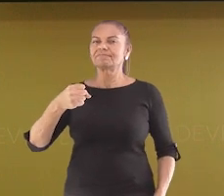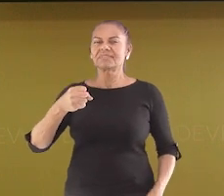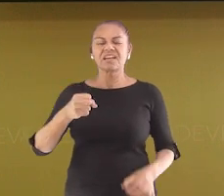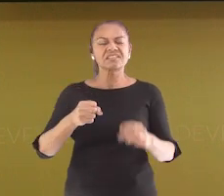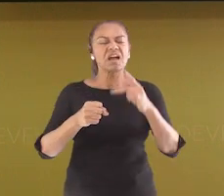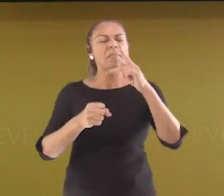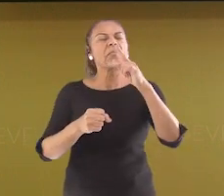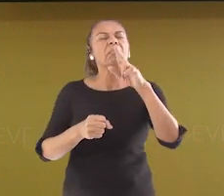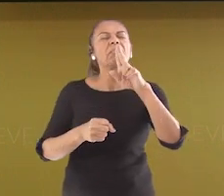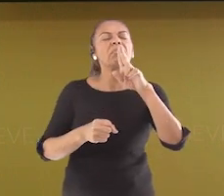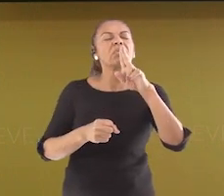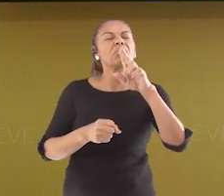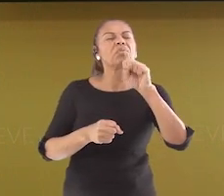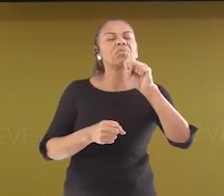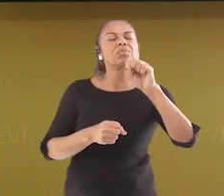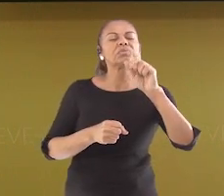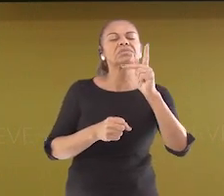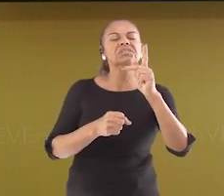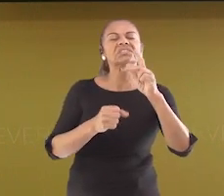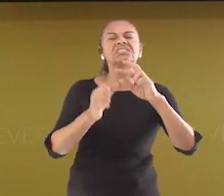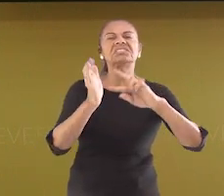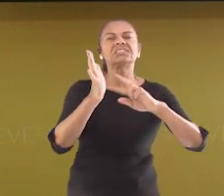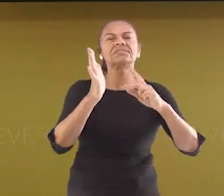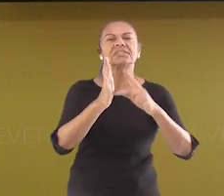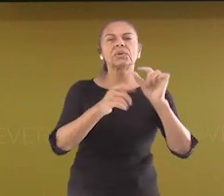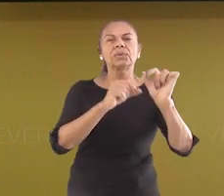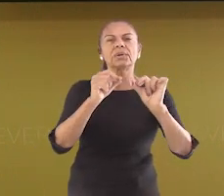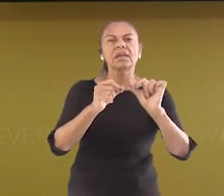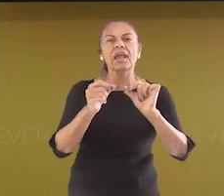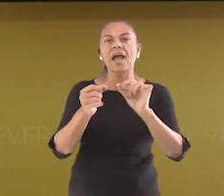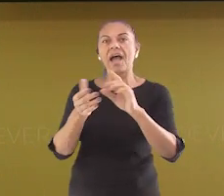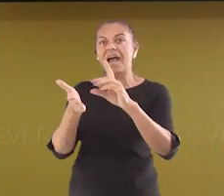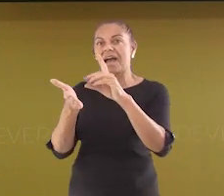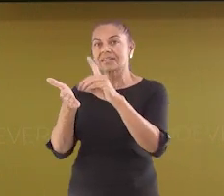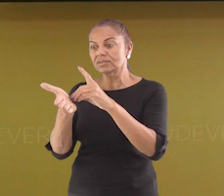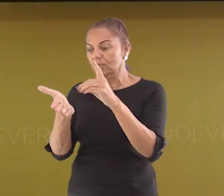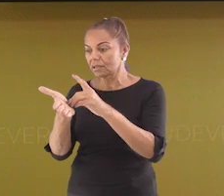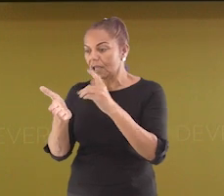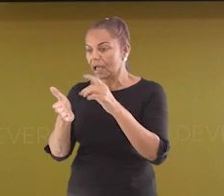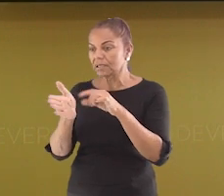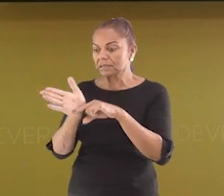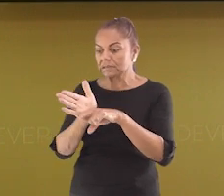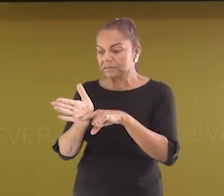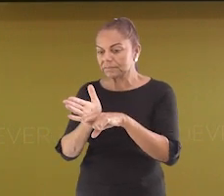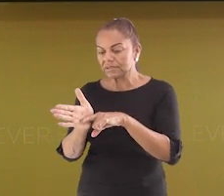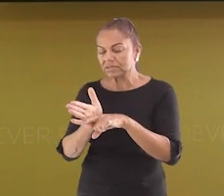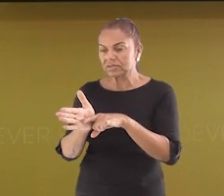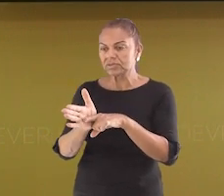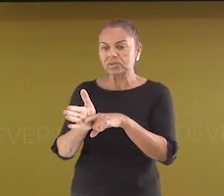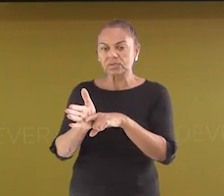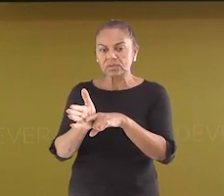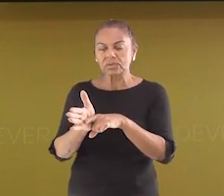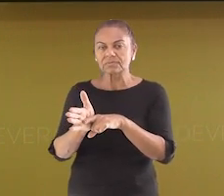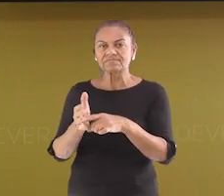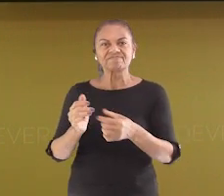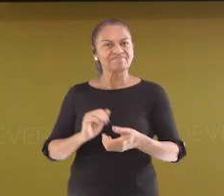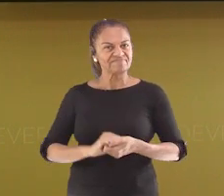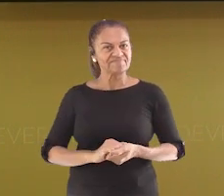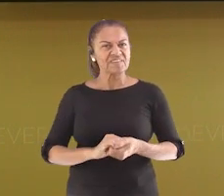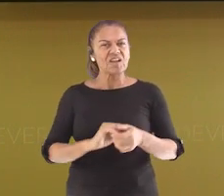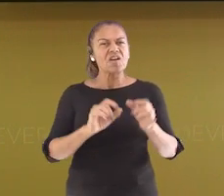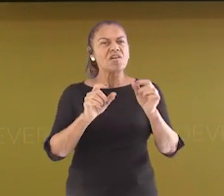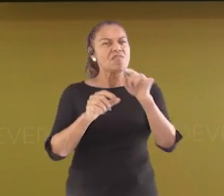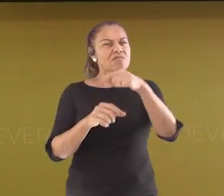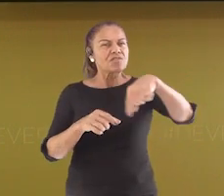se aproxima e tenta abrir a porta puxando a maçaneta, mas não consegue. Depois de muito tentar, ele resolve ler